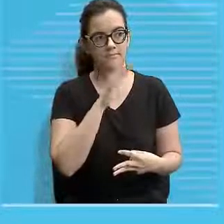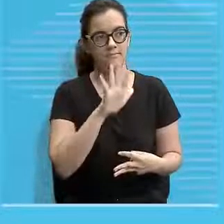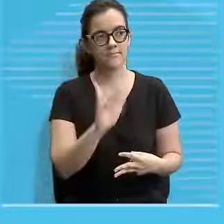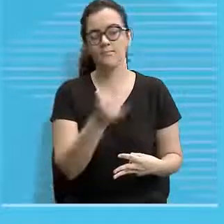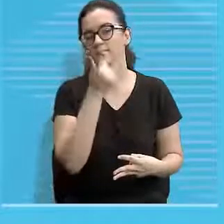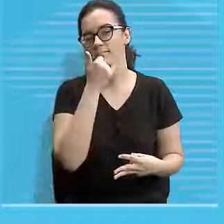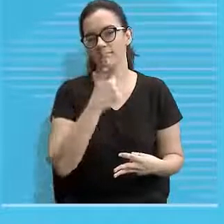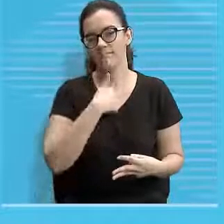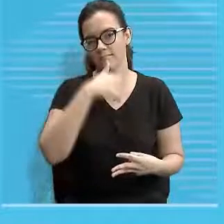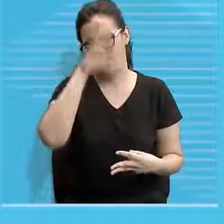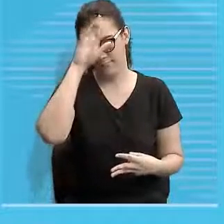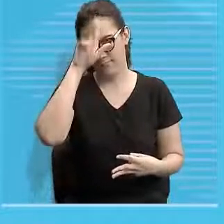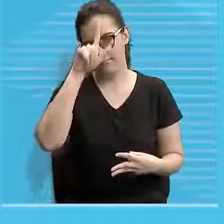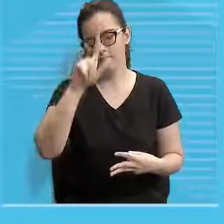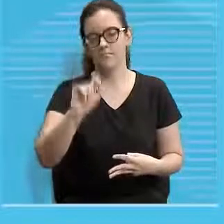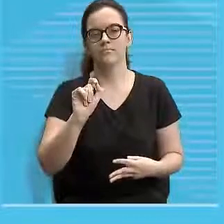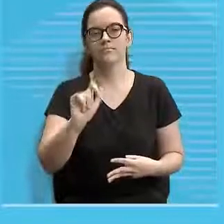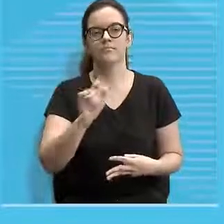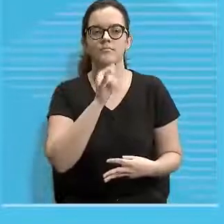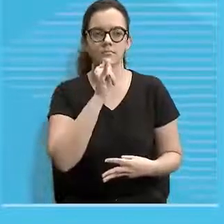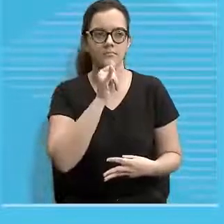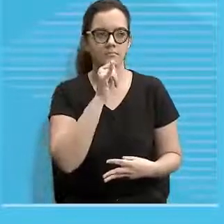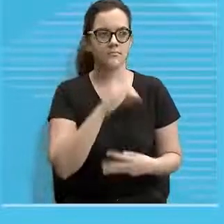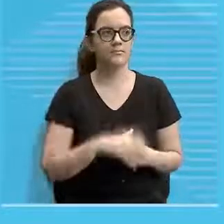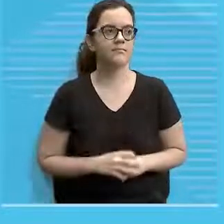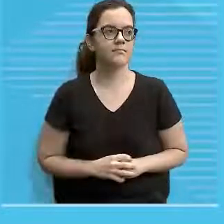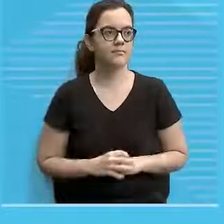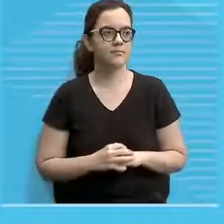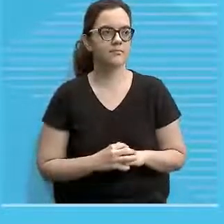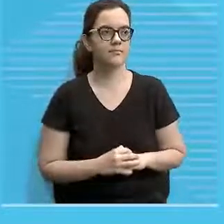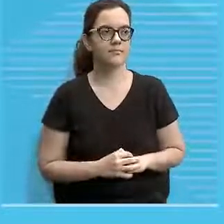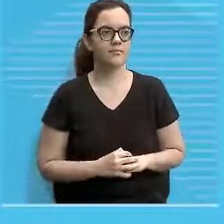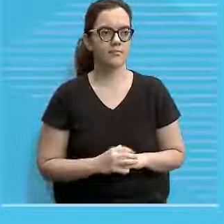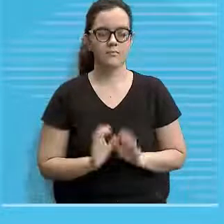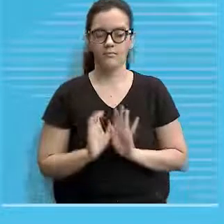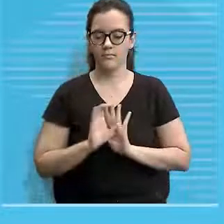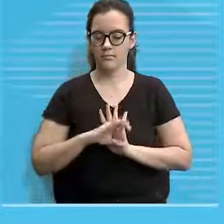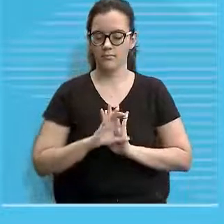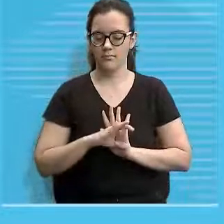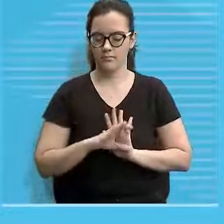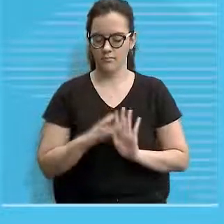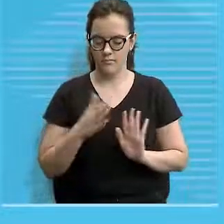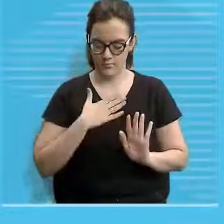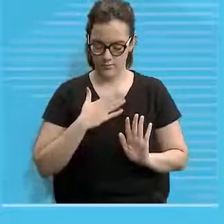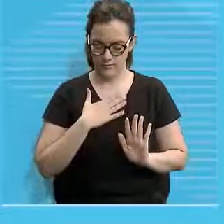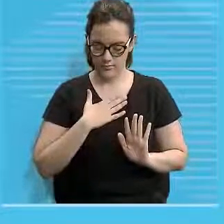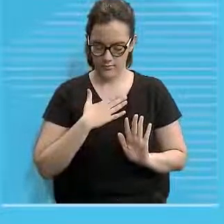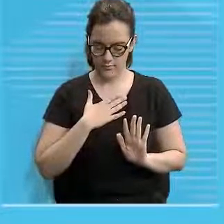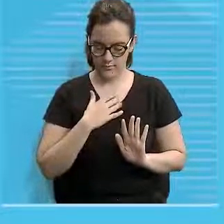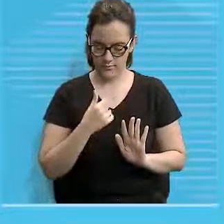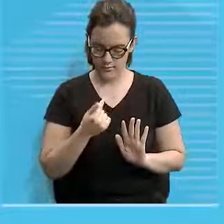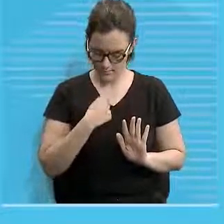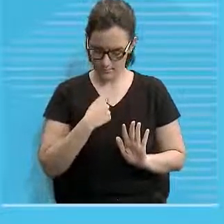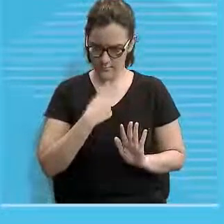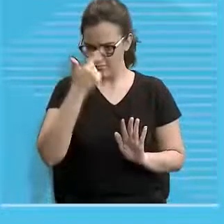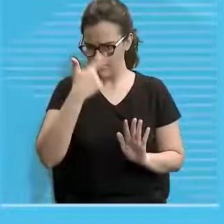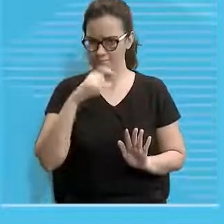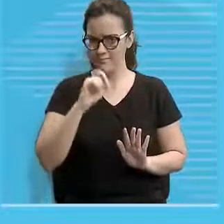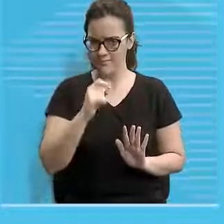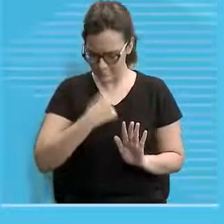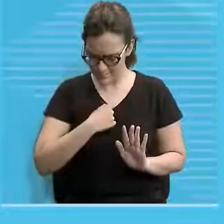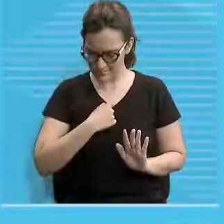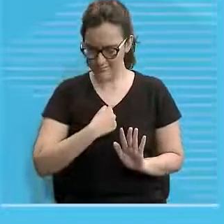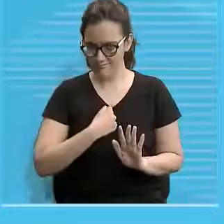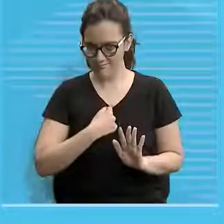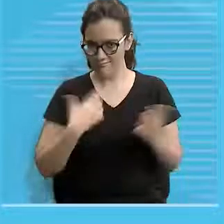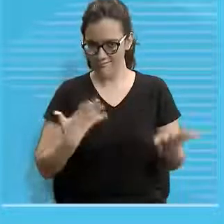autoconceito, desculpa, são as nossas características boas ou ruins. O que é o autoconceito? É o que eu reflito sobre